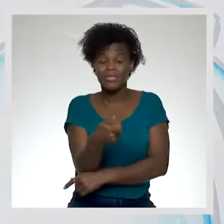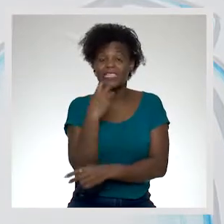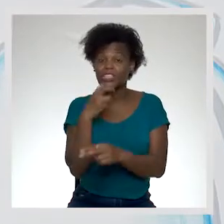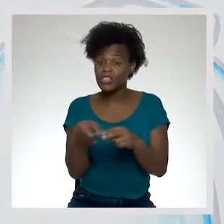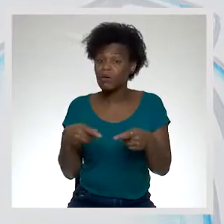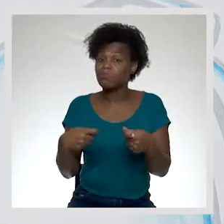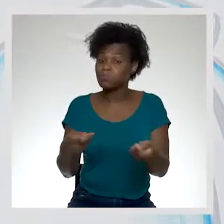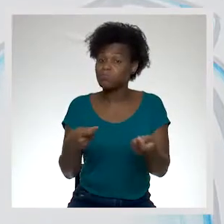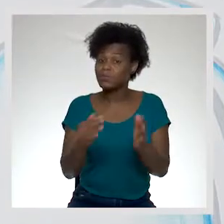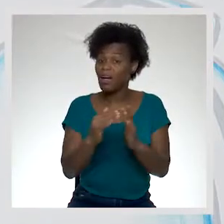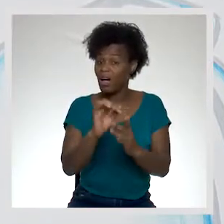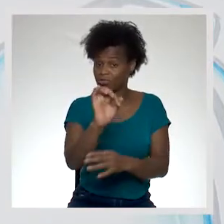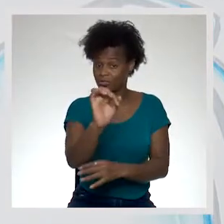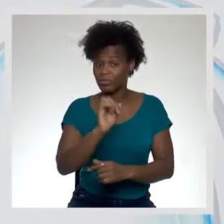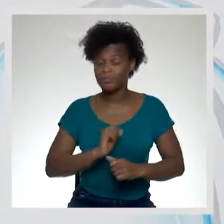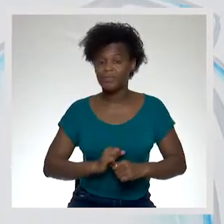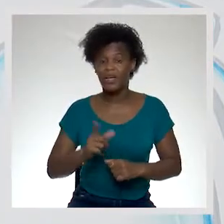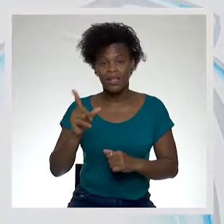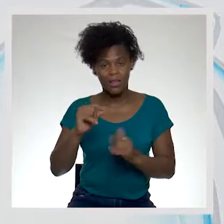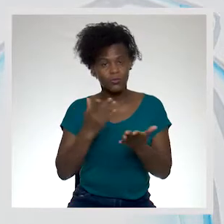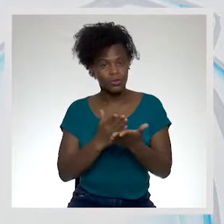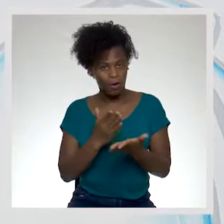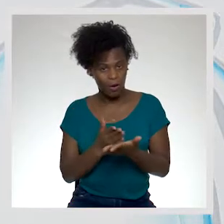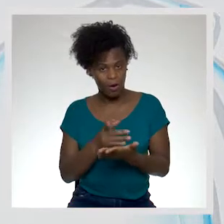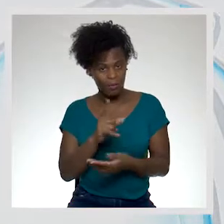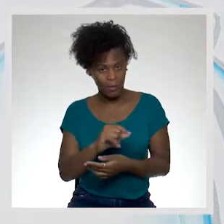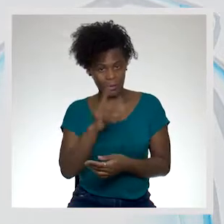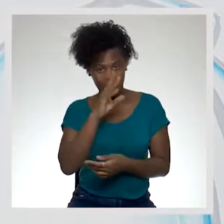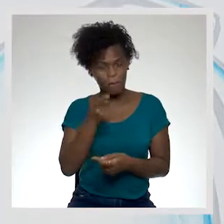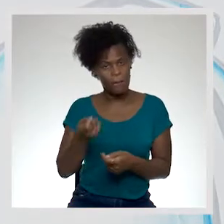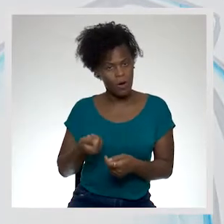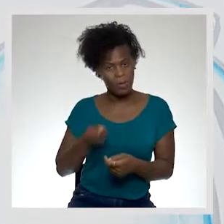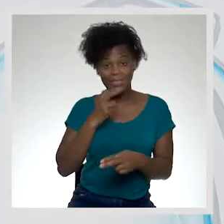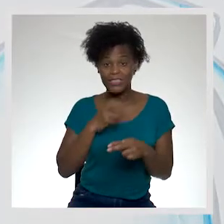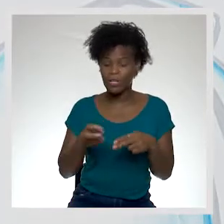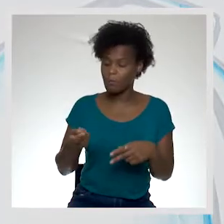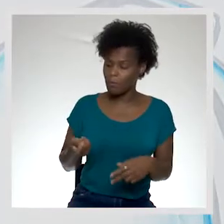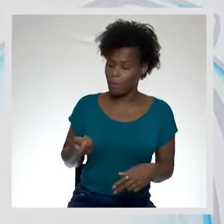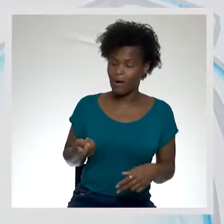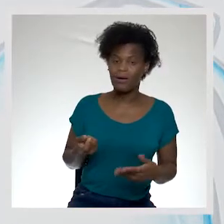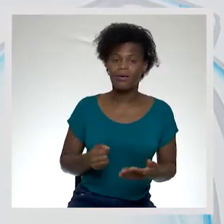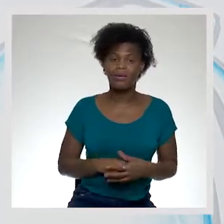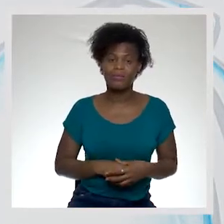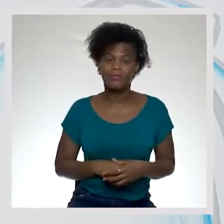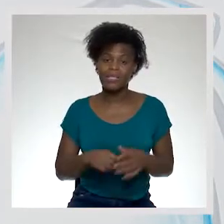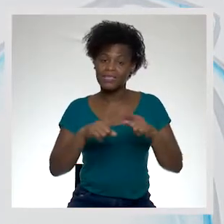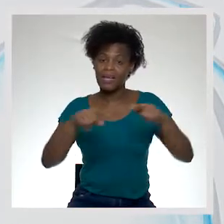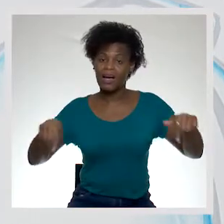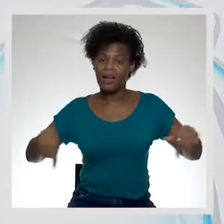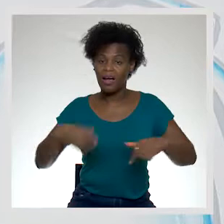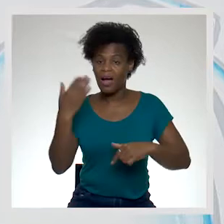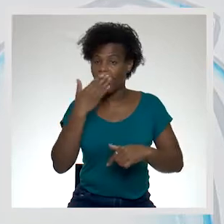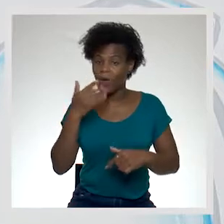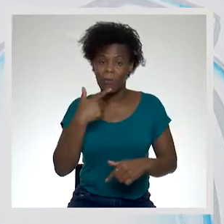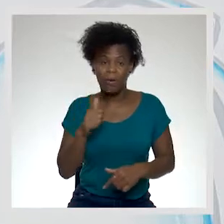da sua própria casa. Nas escolas também devemos poupar energia. Nas salas de aula não